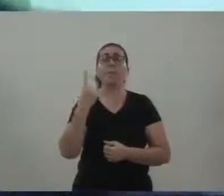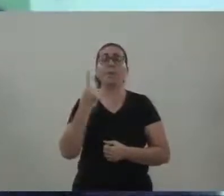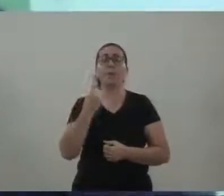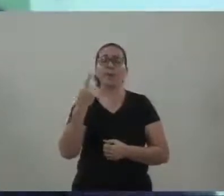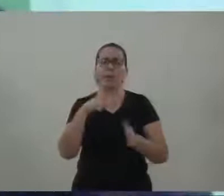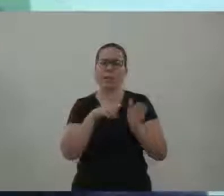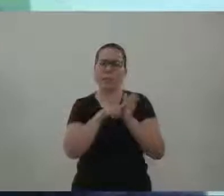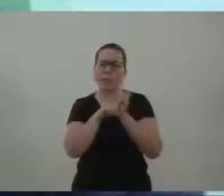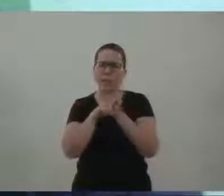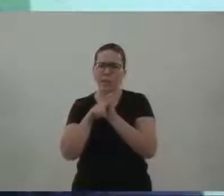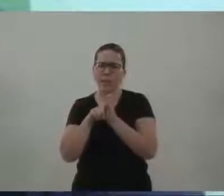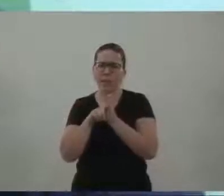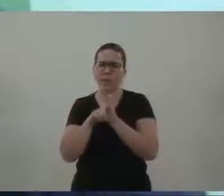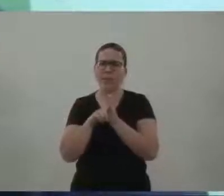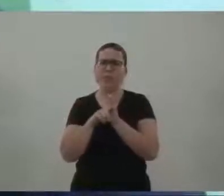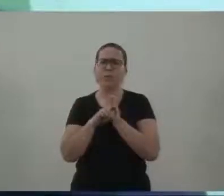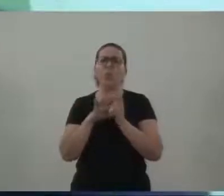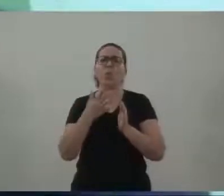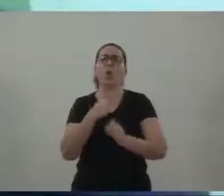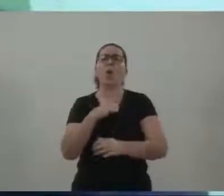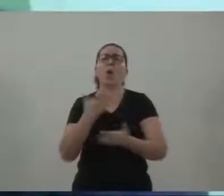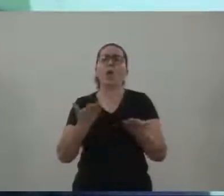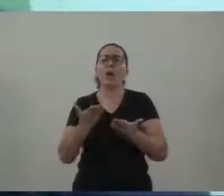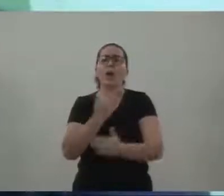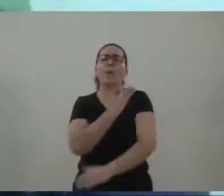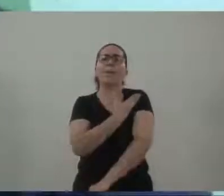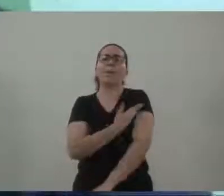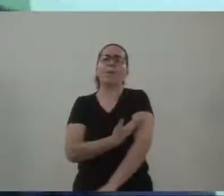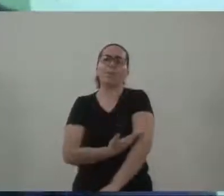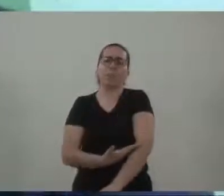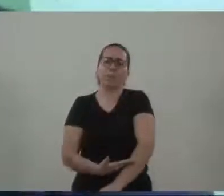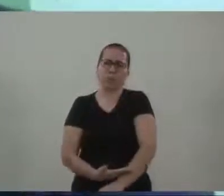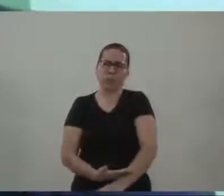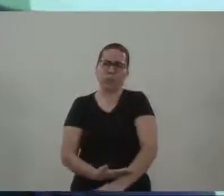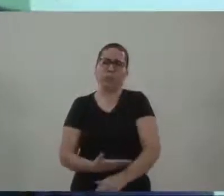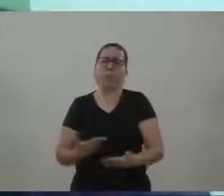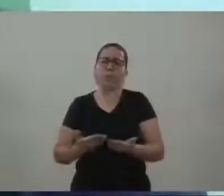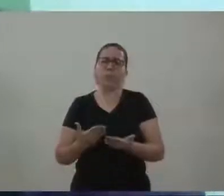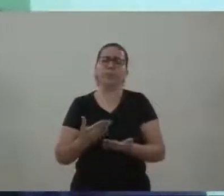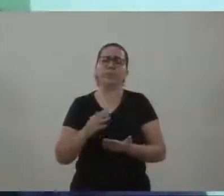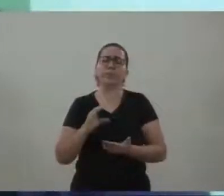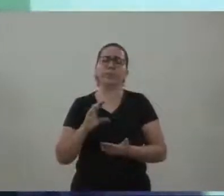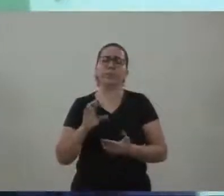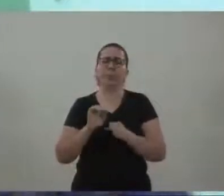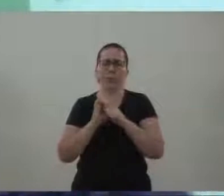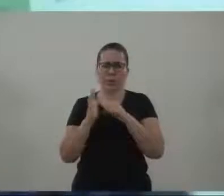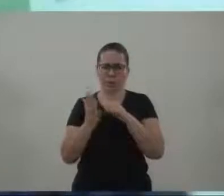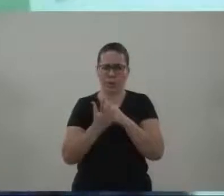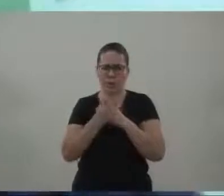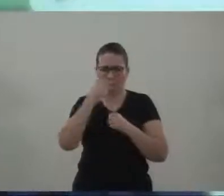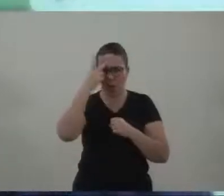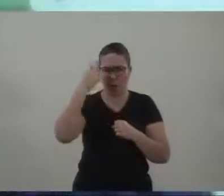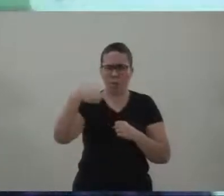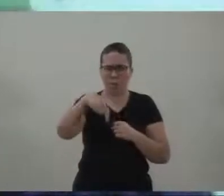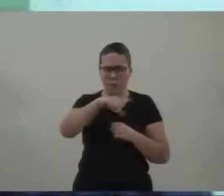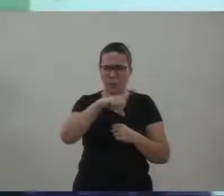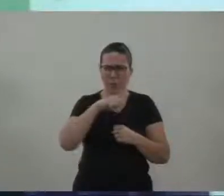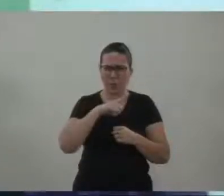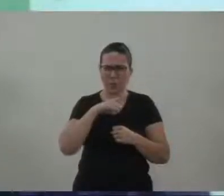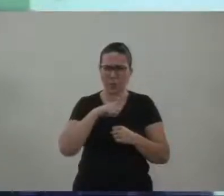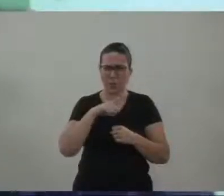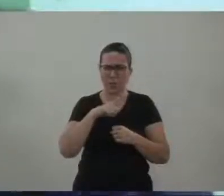da pesquisa, quais que são os hábitos atuais, né, durante a pandemia? Né, essas pessoas que estão sendo